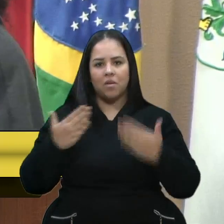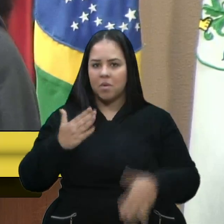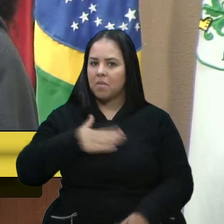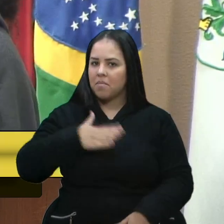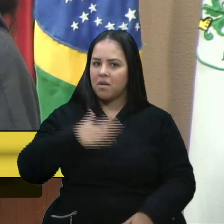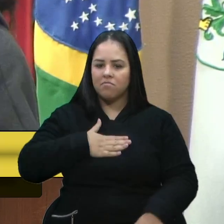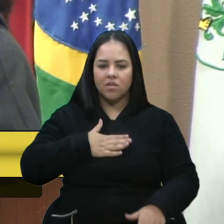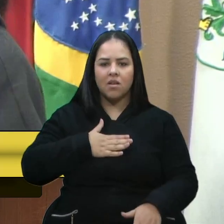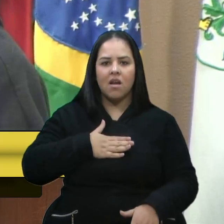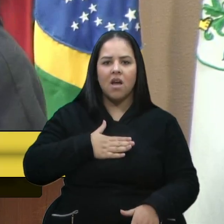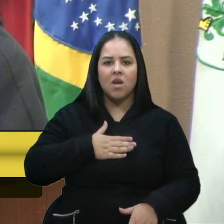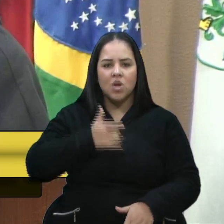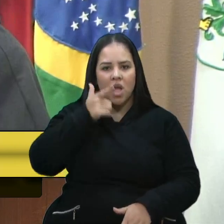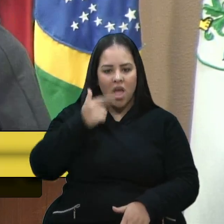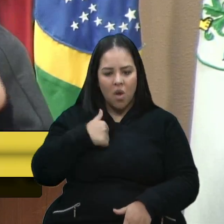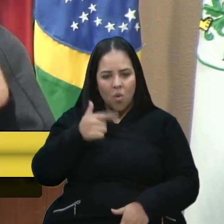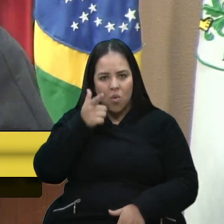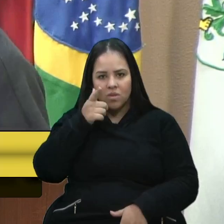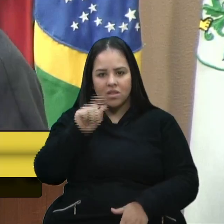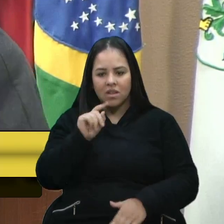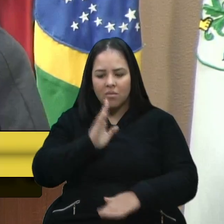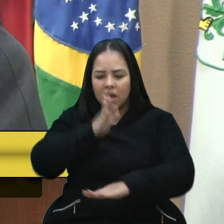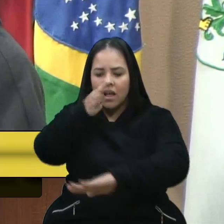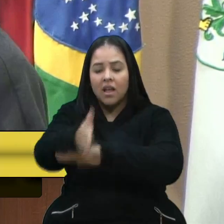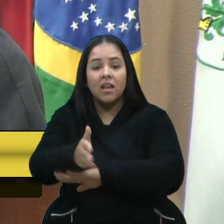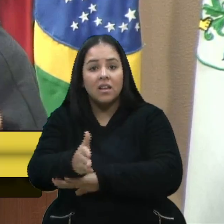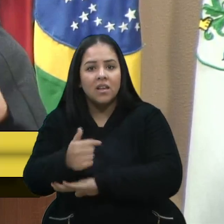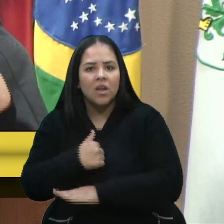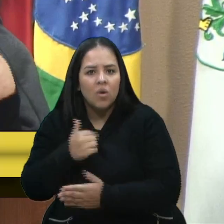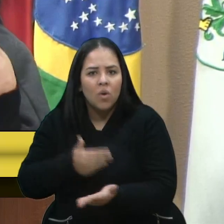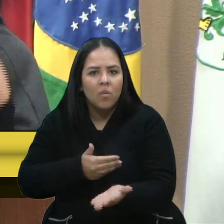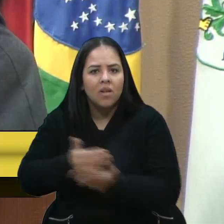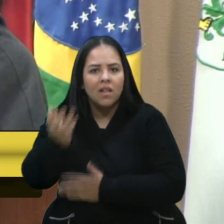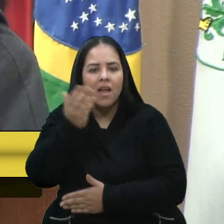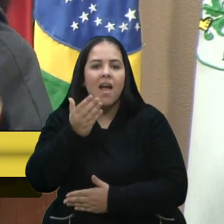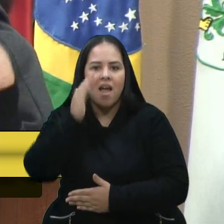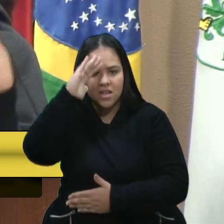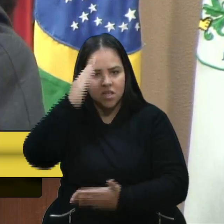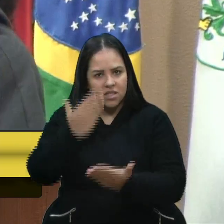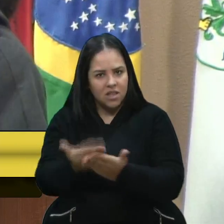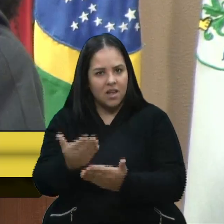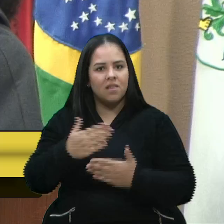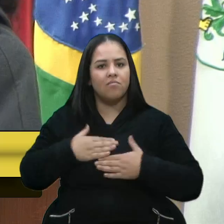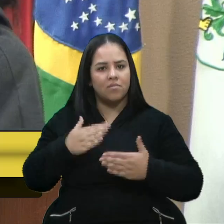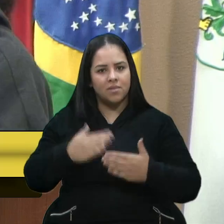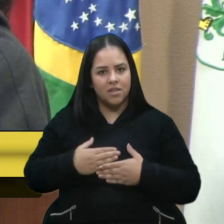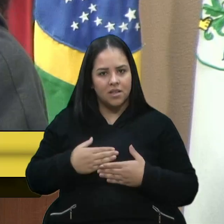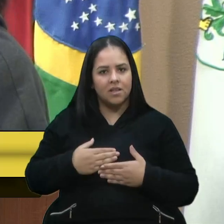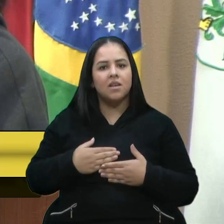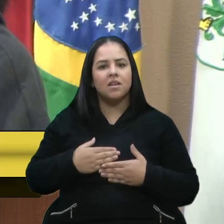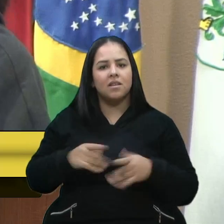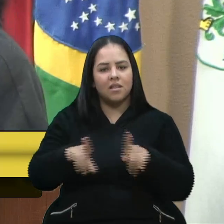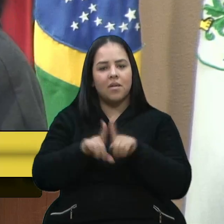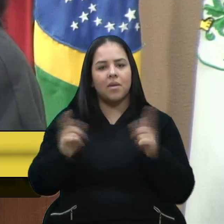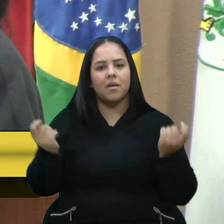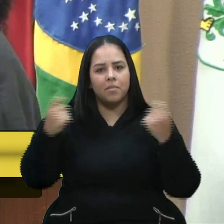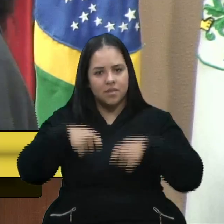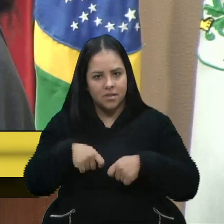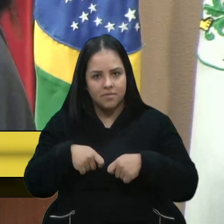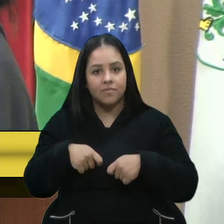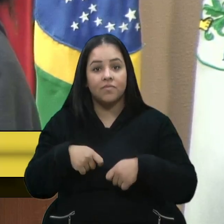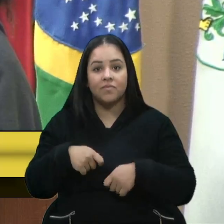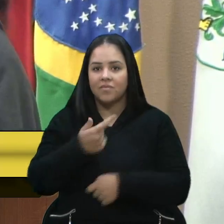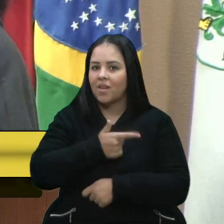Foi um dos momentos em que eu mais comecei a acreditar em mim e nas minhas capacidades. E isso,